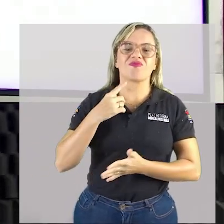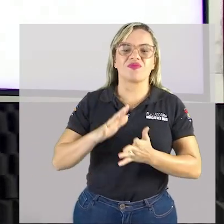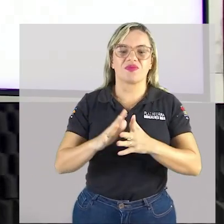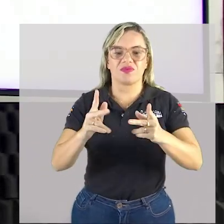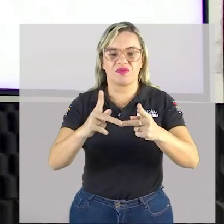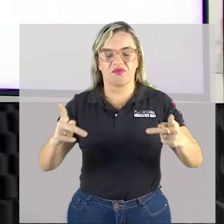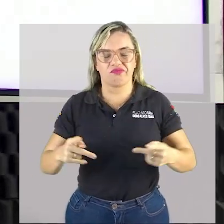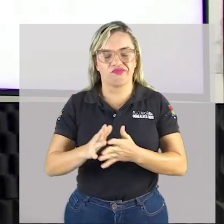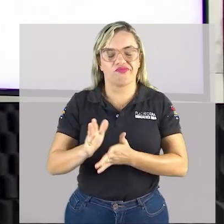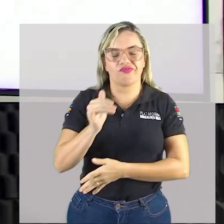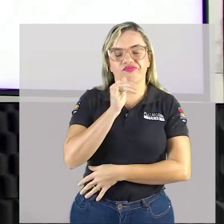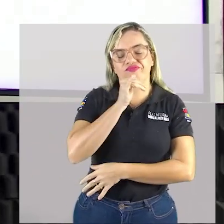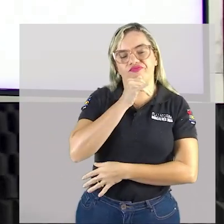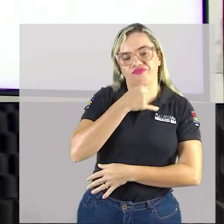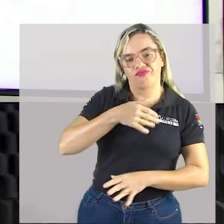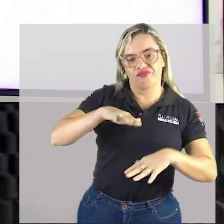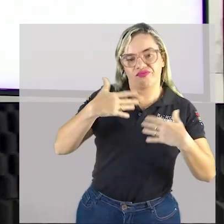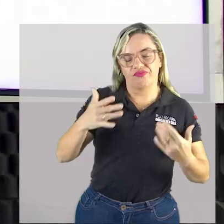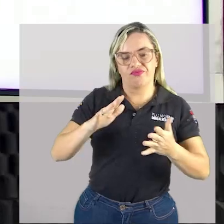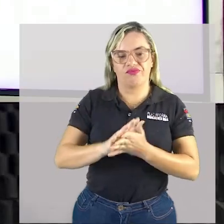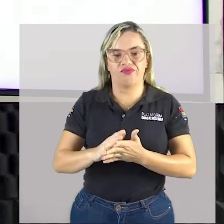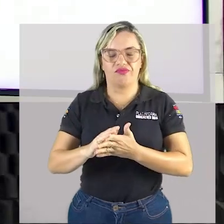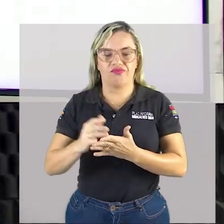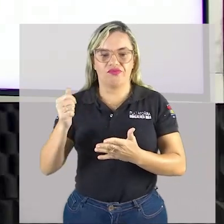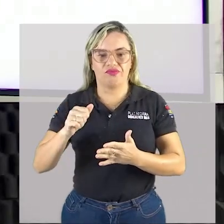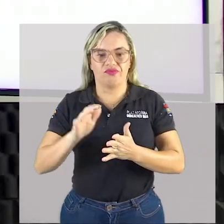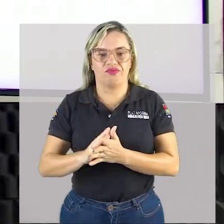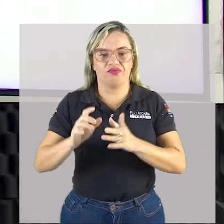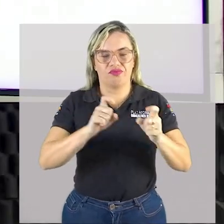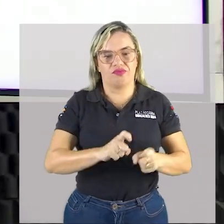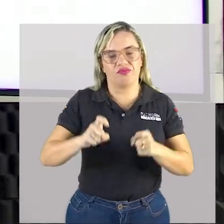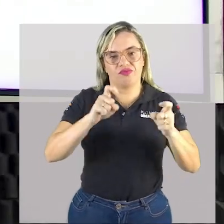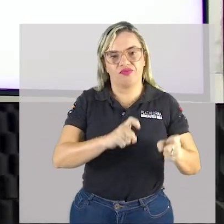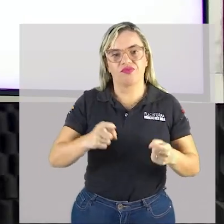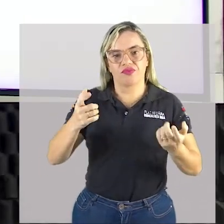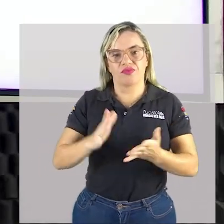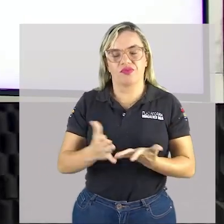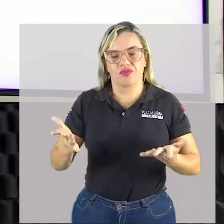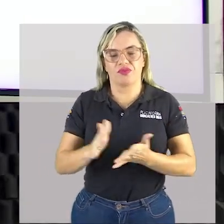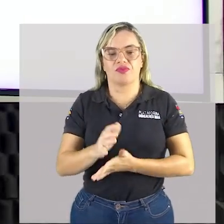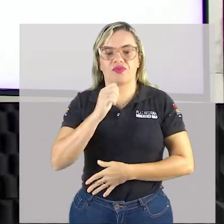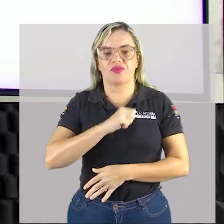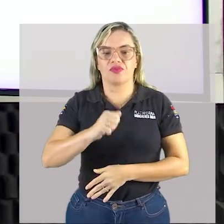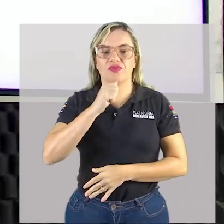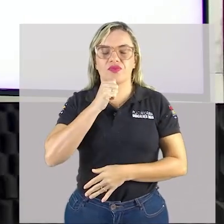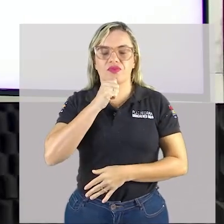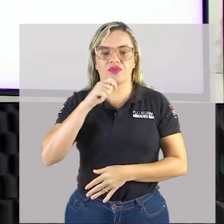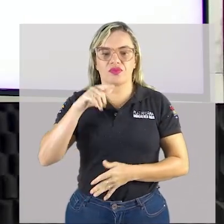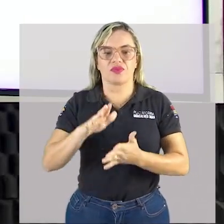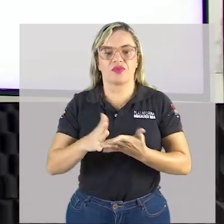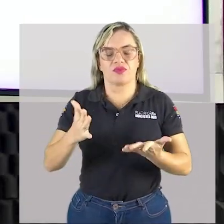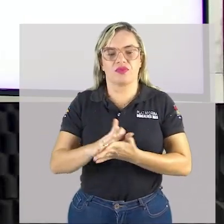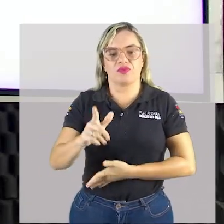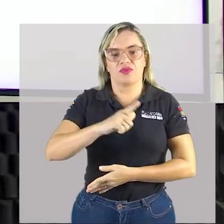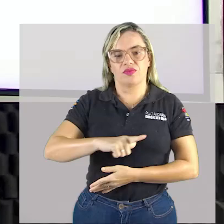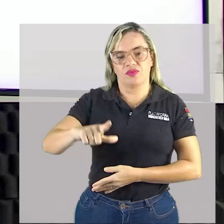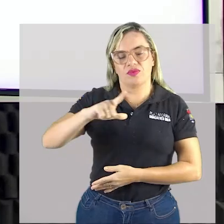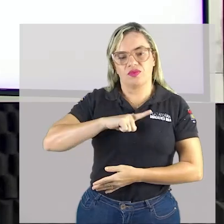envenenado, infelizmente ainda na nossa agricultura ainda prevalece esse estilo, né,